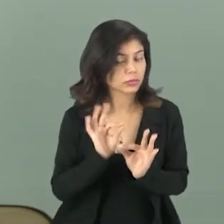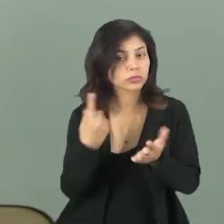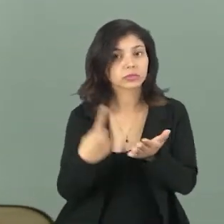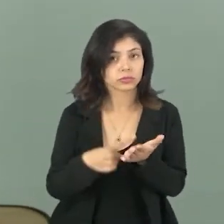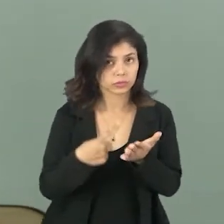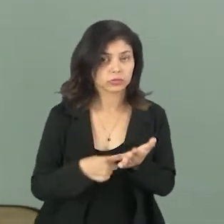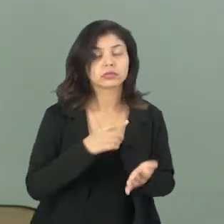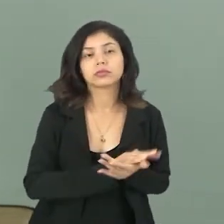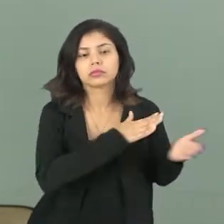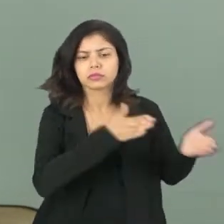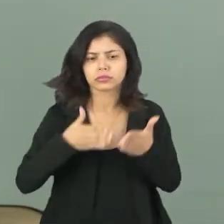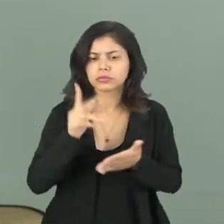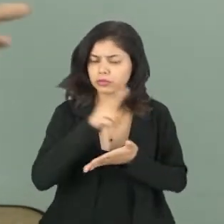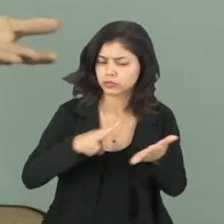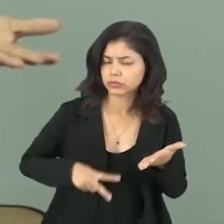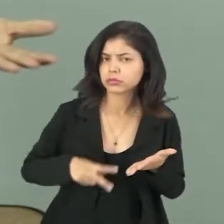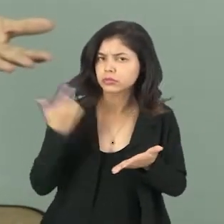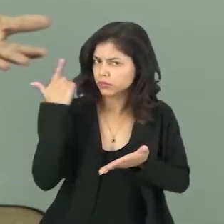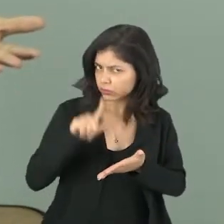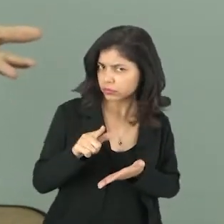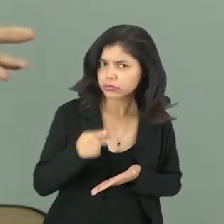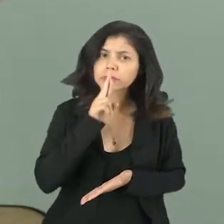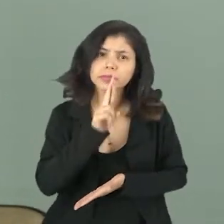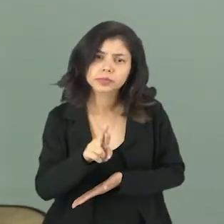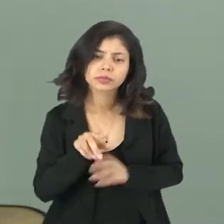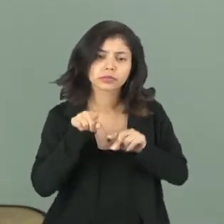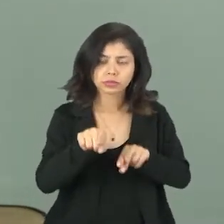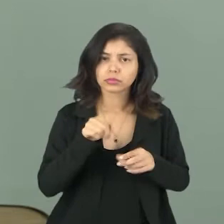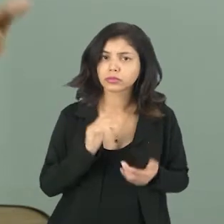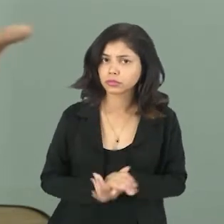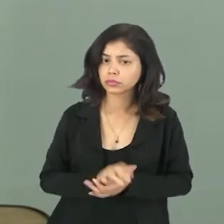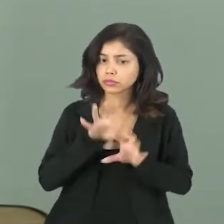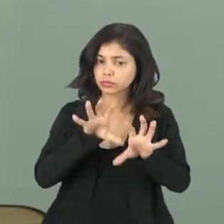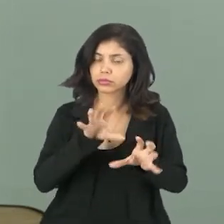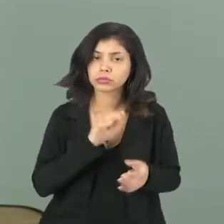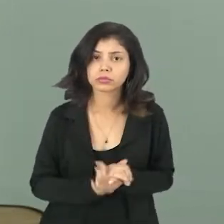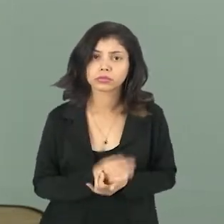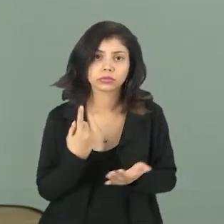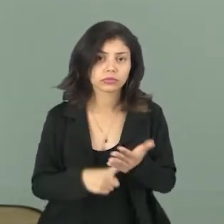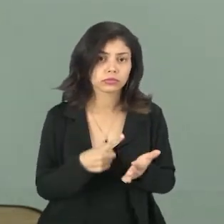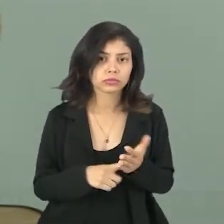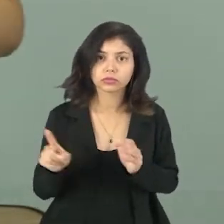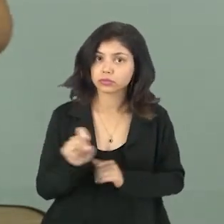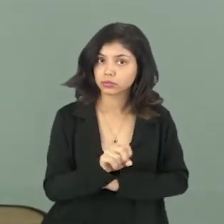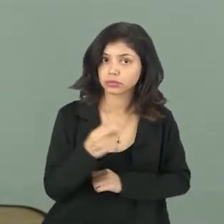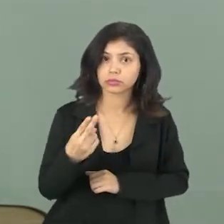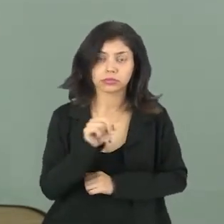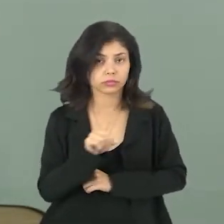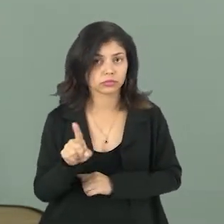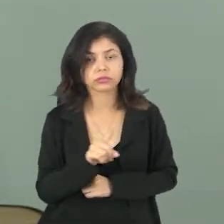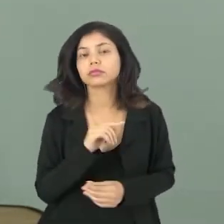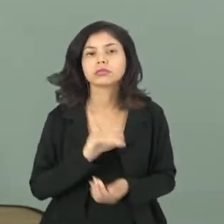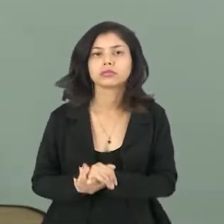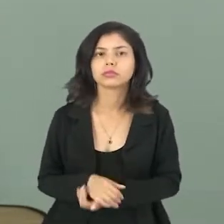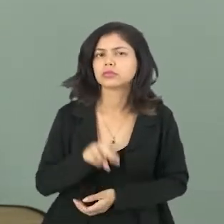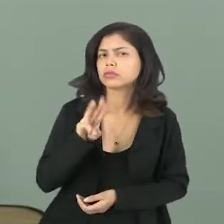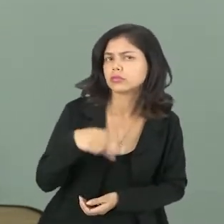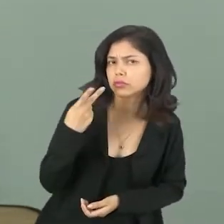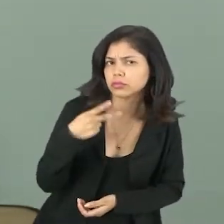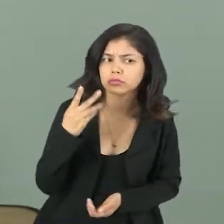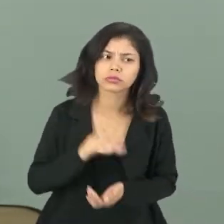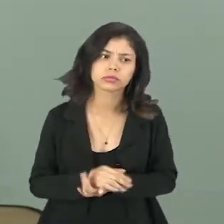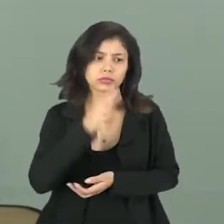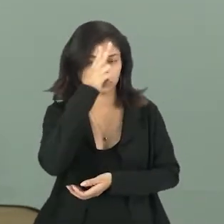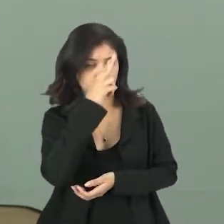cumprido a partir da Leitura você consegue me responder isso esse acordo ele foi cumprido ou não quem é que tá falando aqui nesse momento